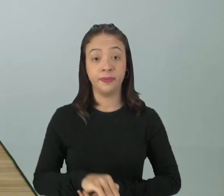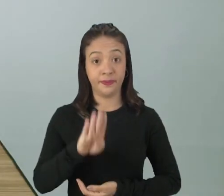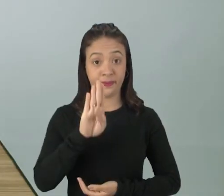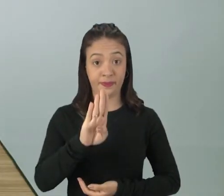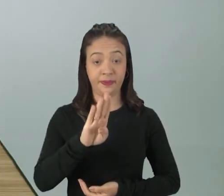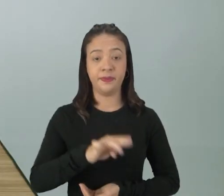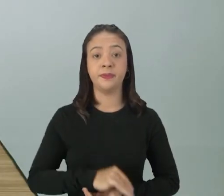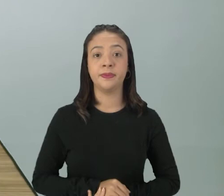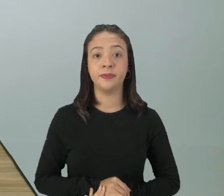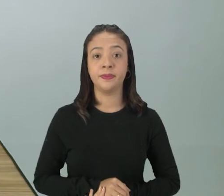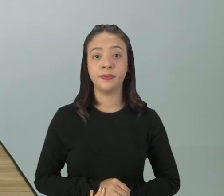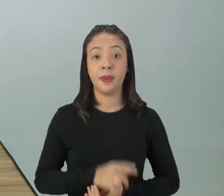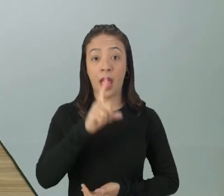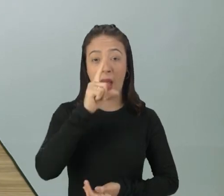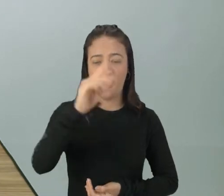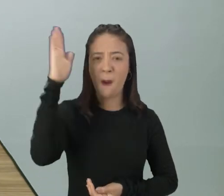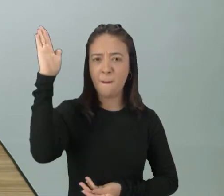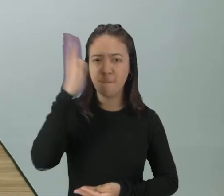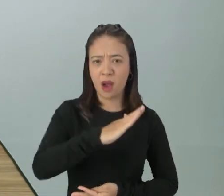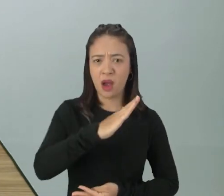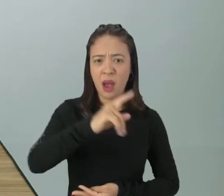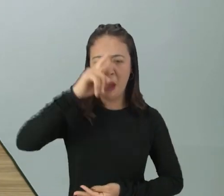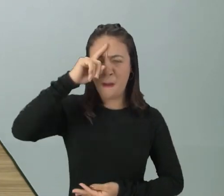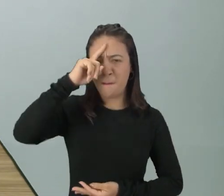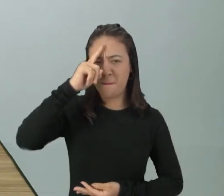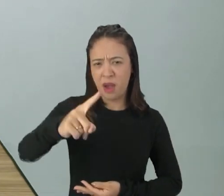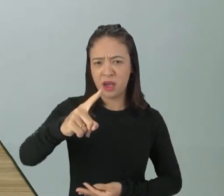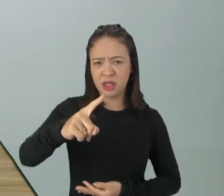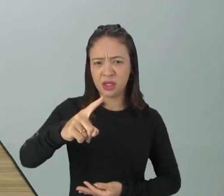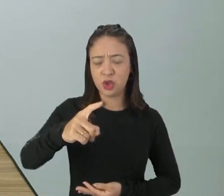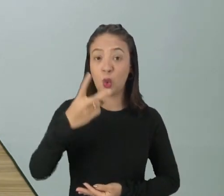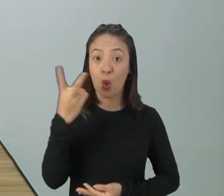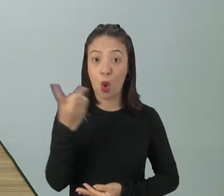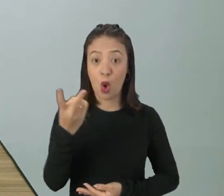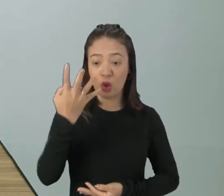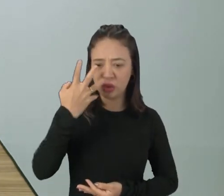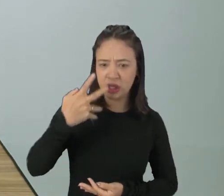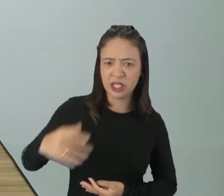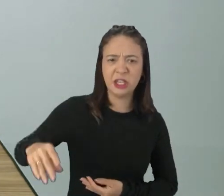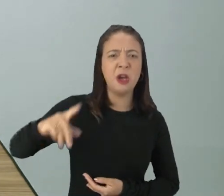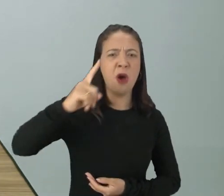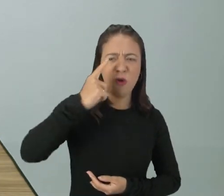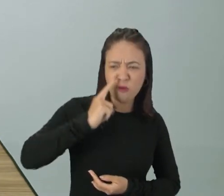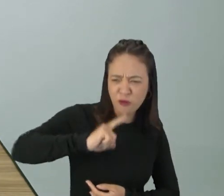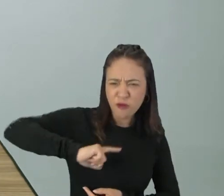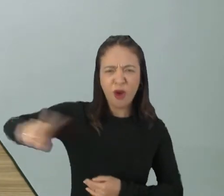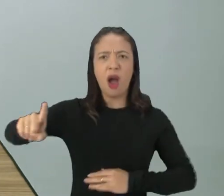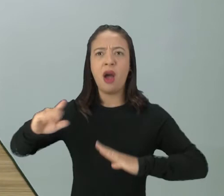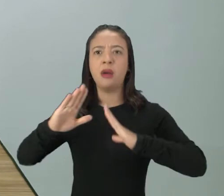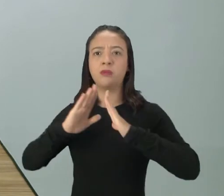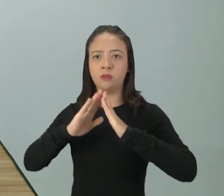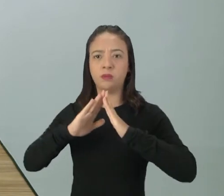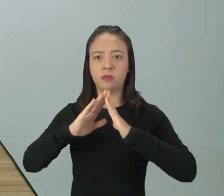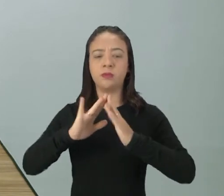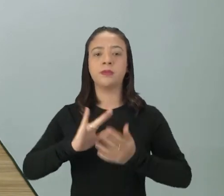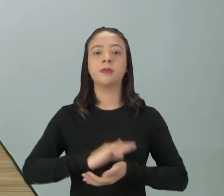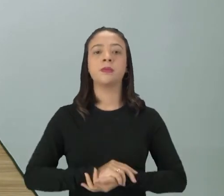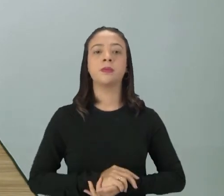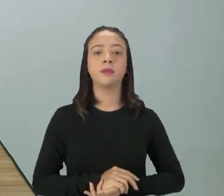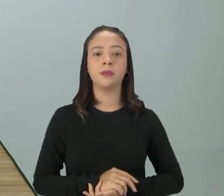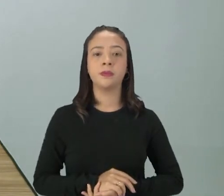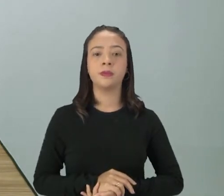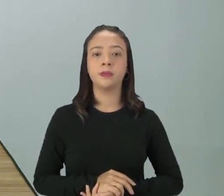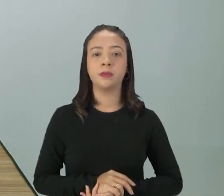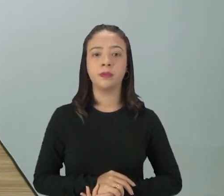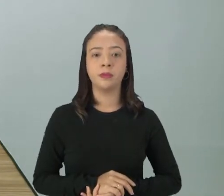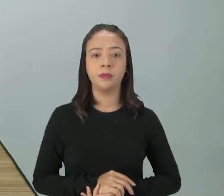B. A bruxa má expulsou as duas crianças de sua casa.